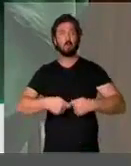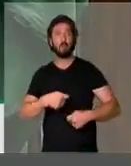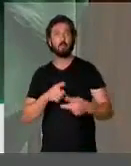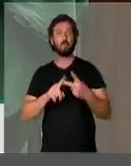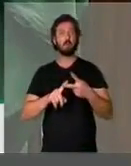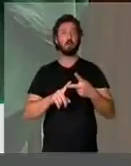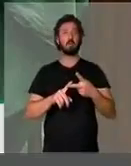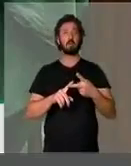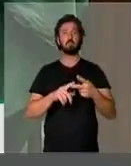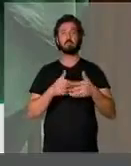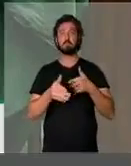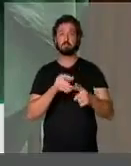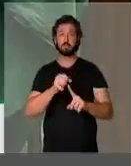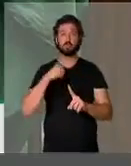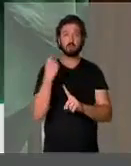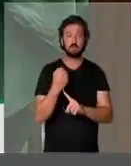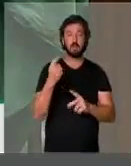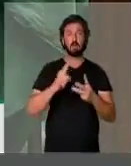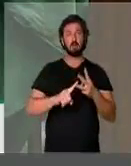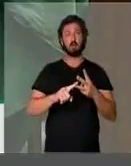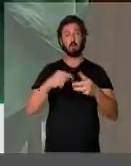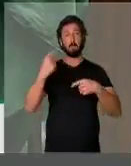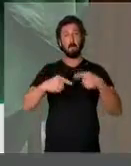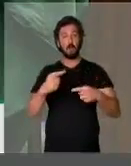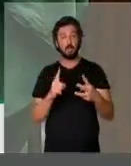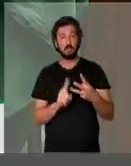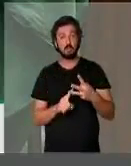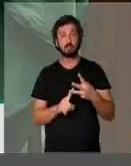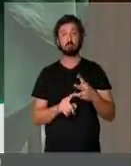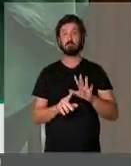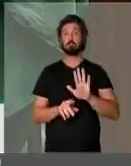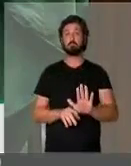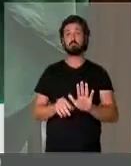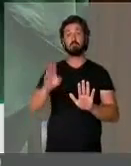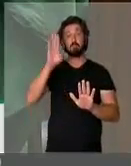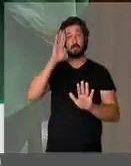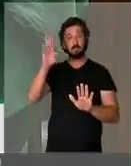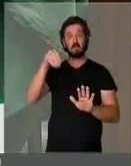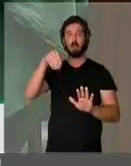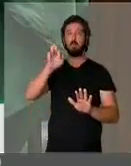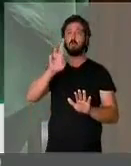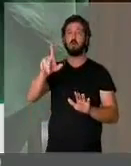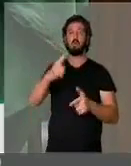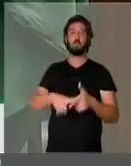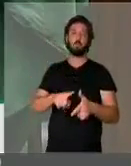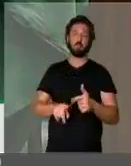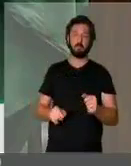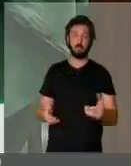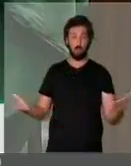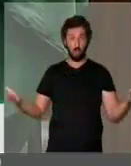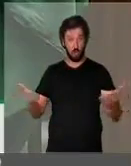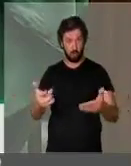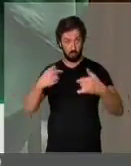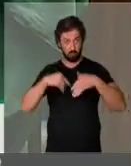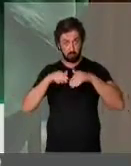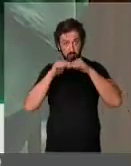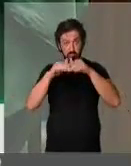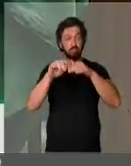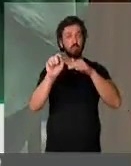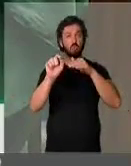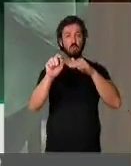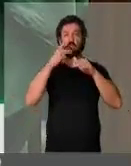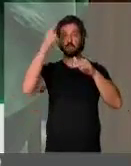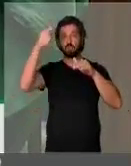econômica, seja ela social, seja ela política, mas principalmente moral. E o que eu quero dizer hoje, senhor presidente, é mais uma